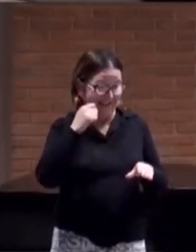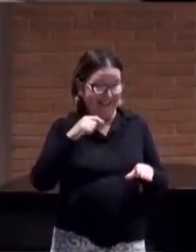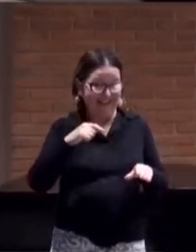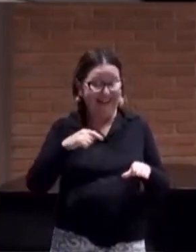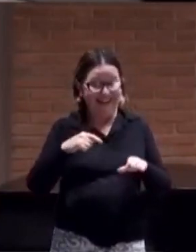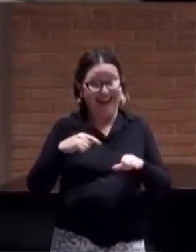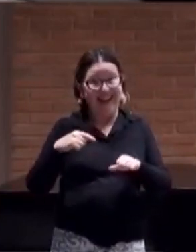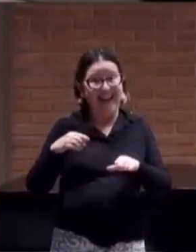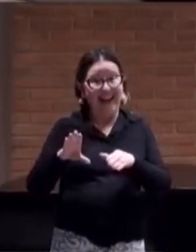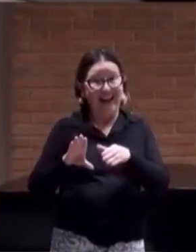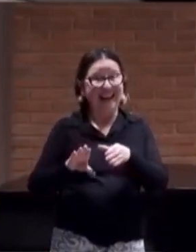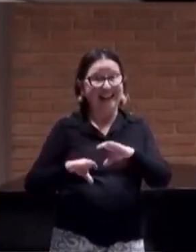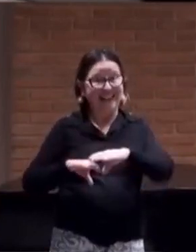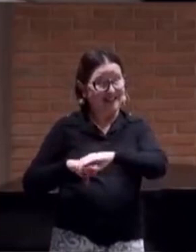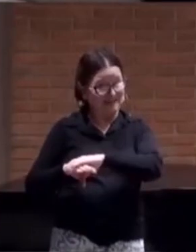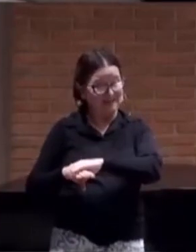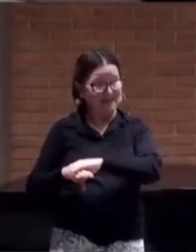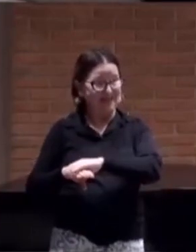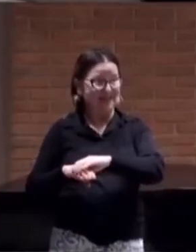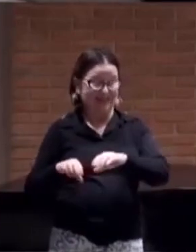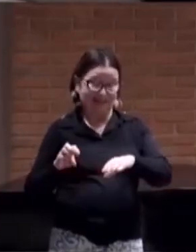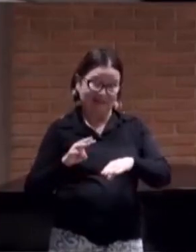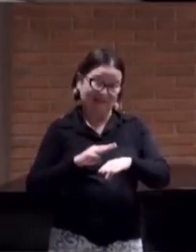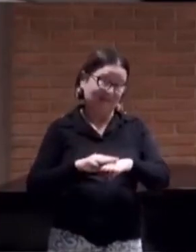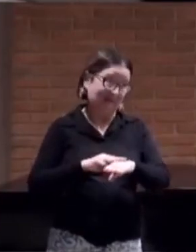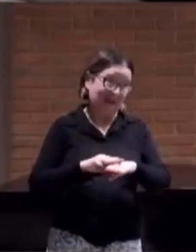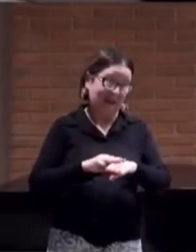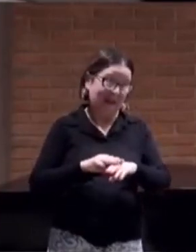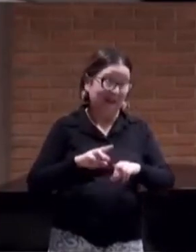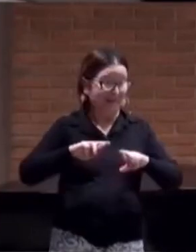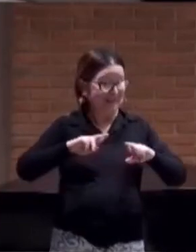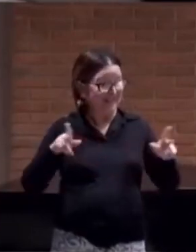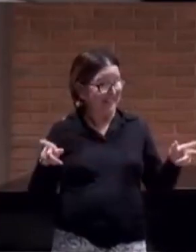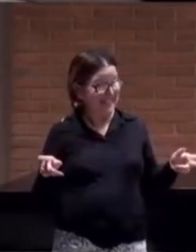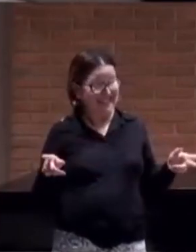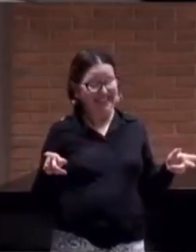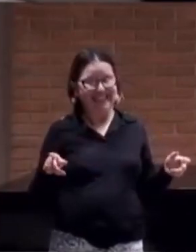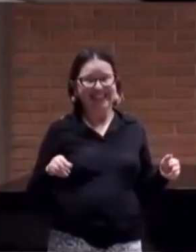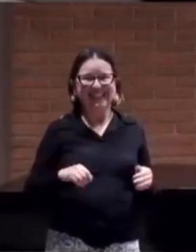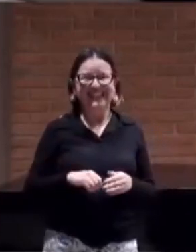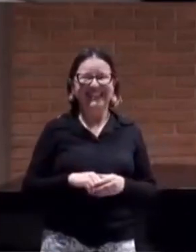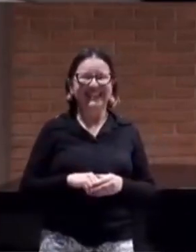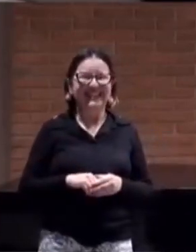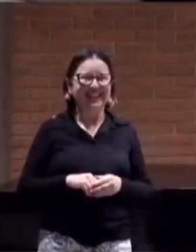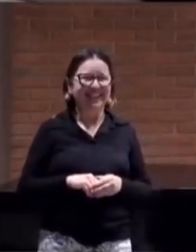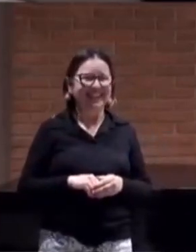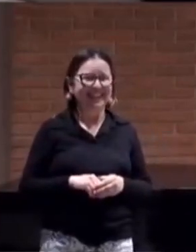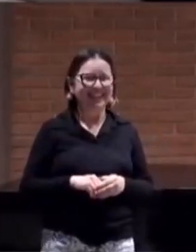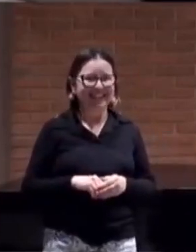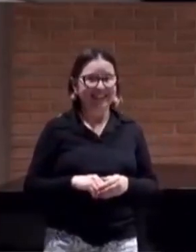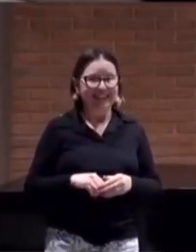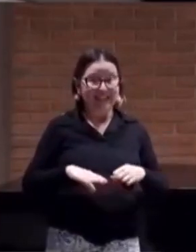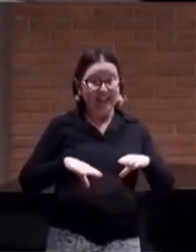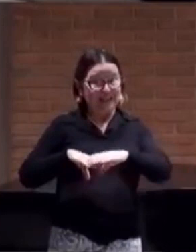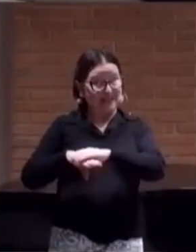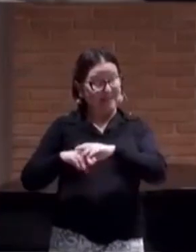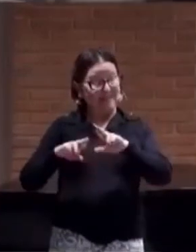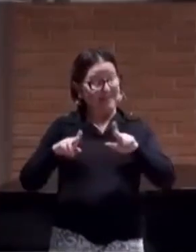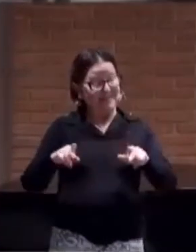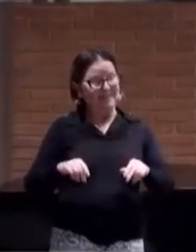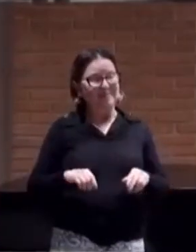eu estaria com um heteros. É outro, mas diferente.